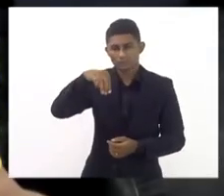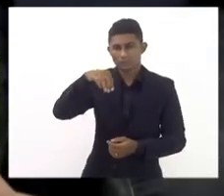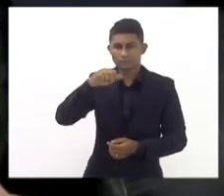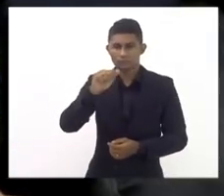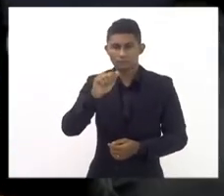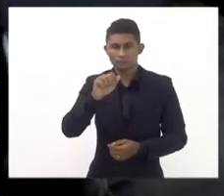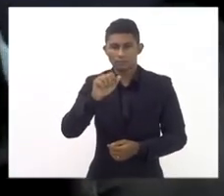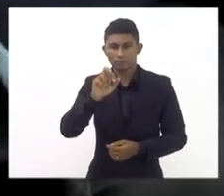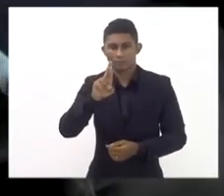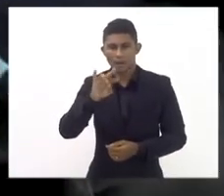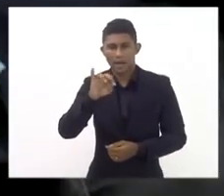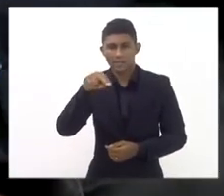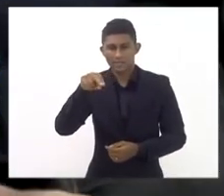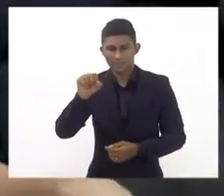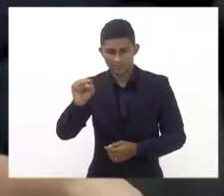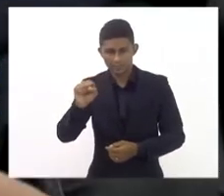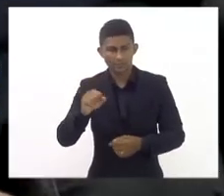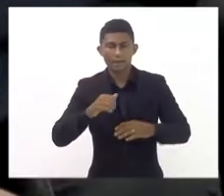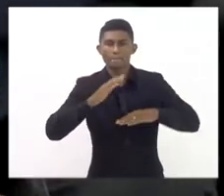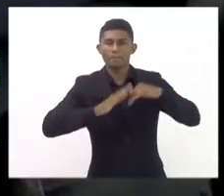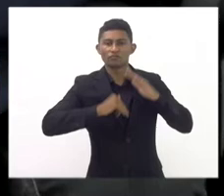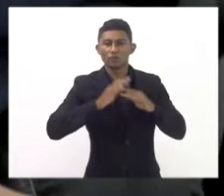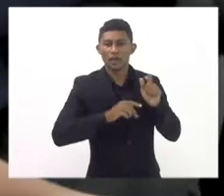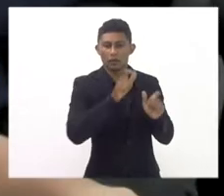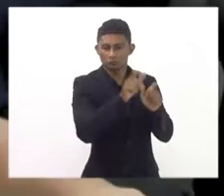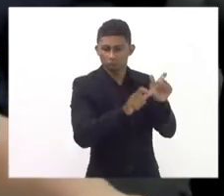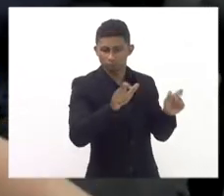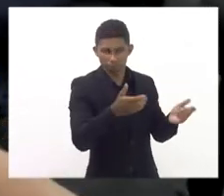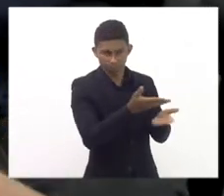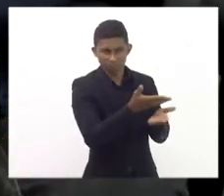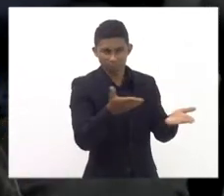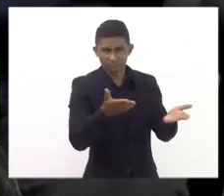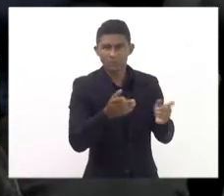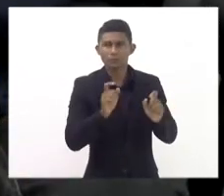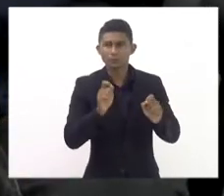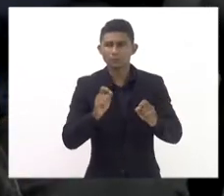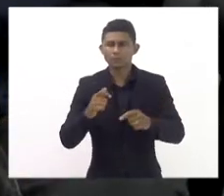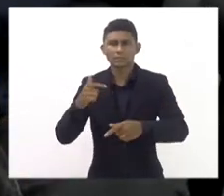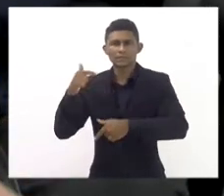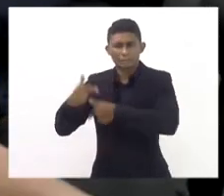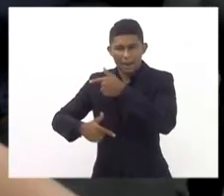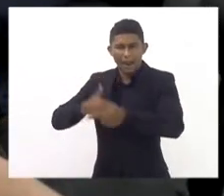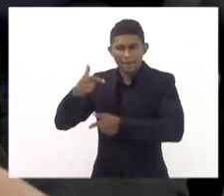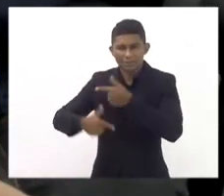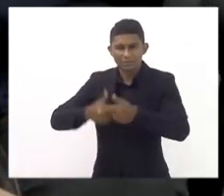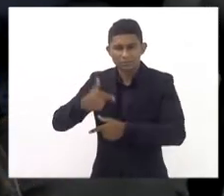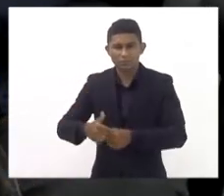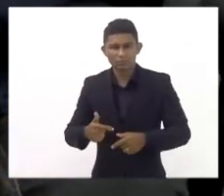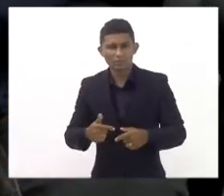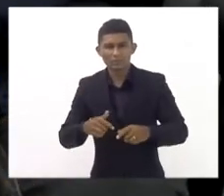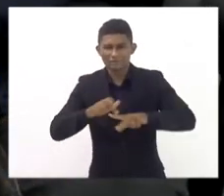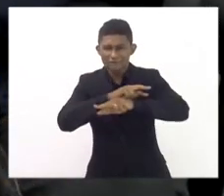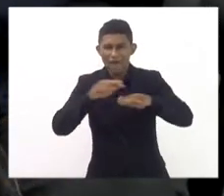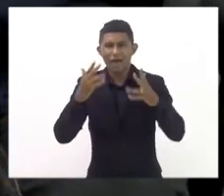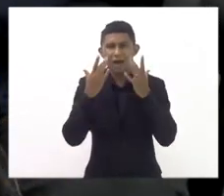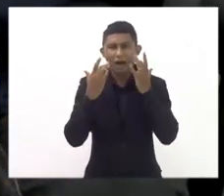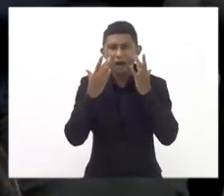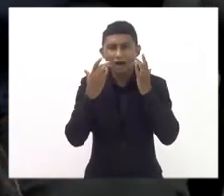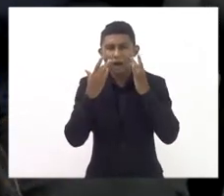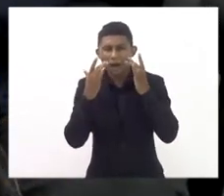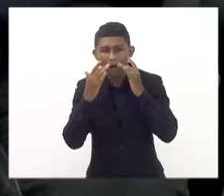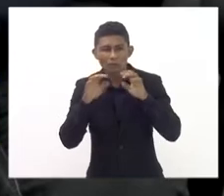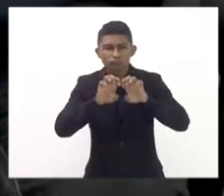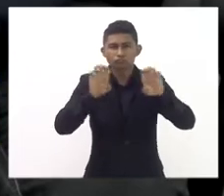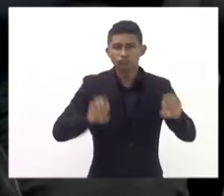profissionais de formação, às vezes como marceneiro, que futuramente vão trabalhar com cenário, eles precisam passar por escolas de como